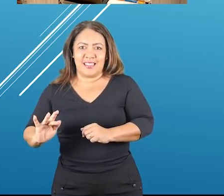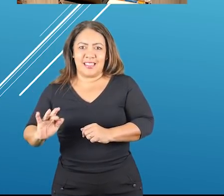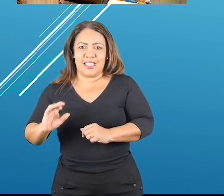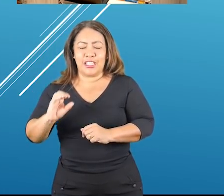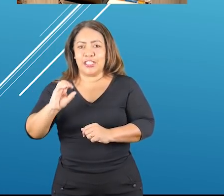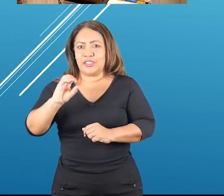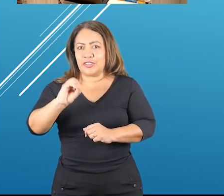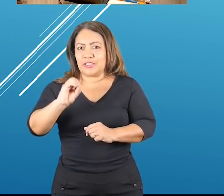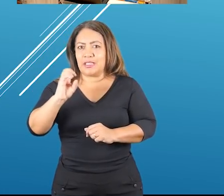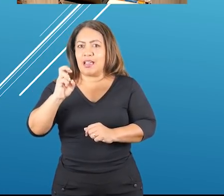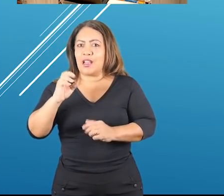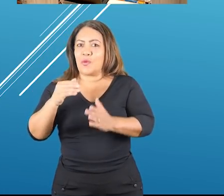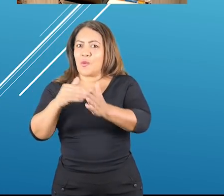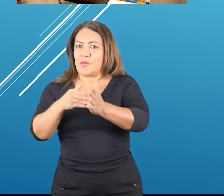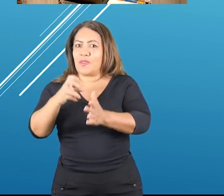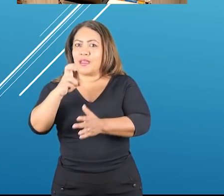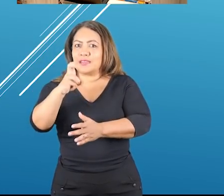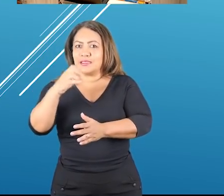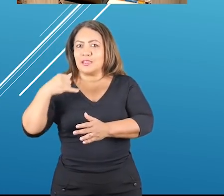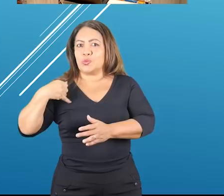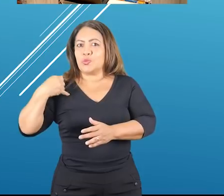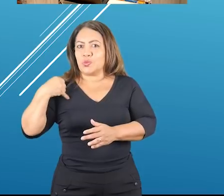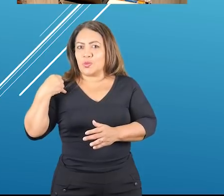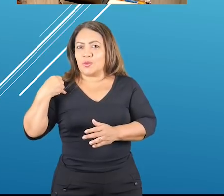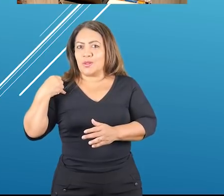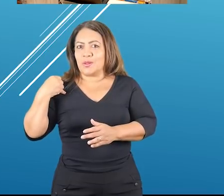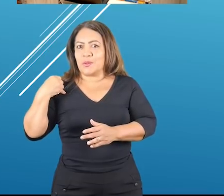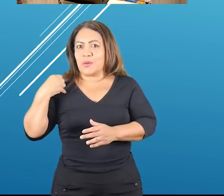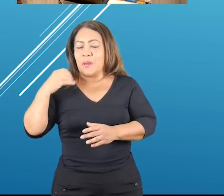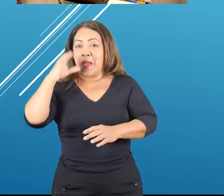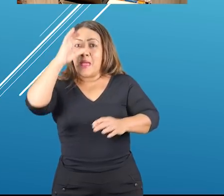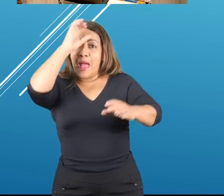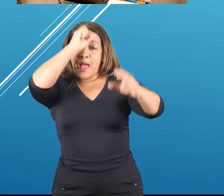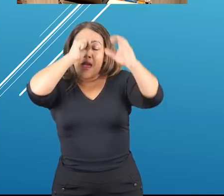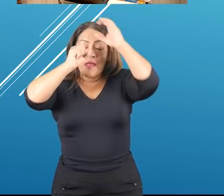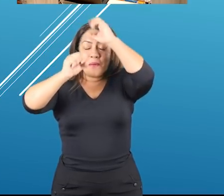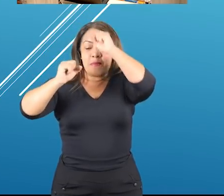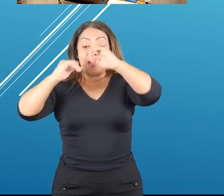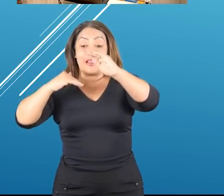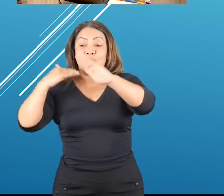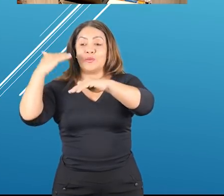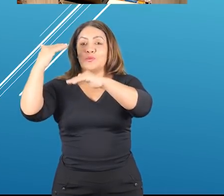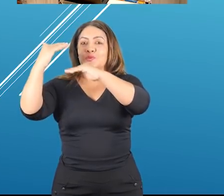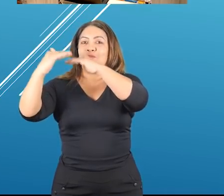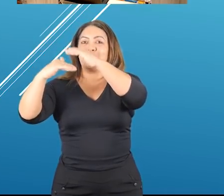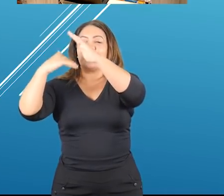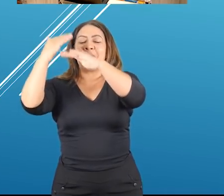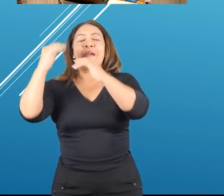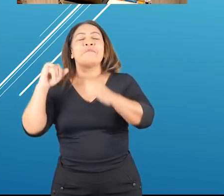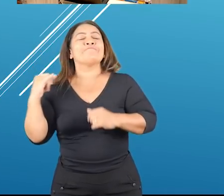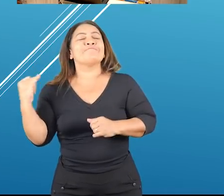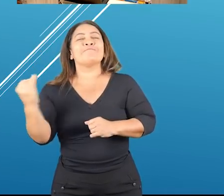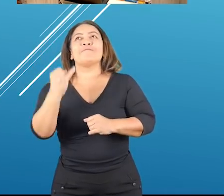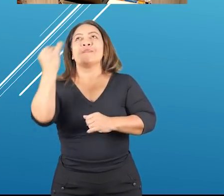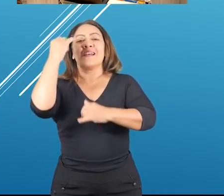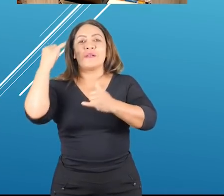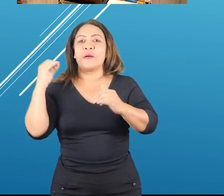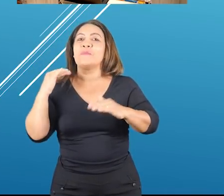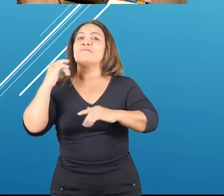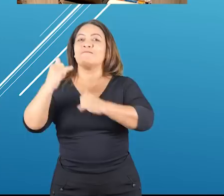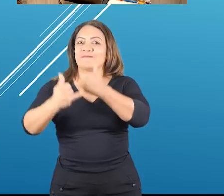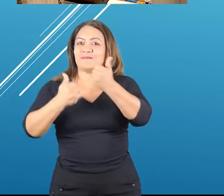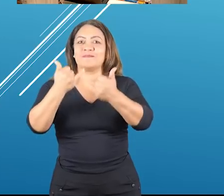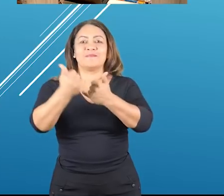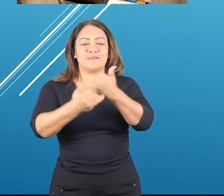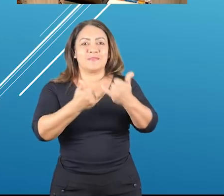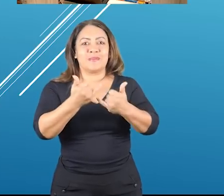0 a 5 anos, elas aprendem e se desenvolvem prioritariamente brincando. Os